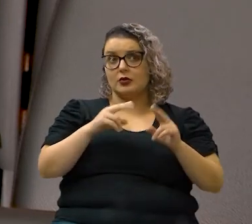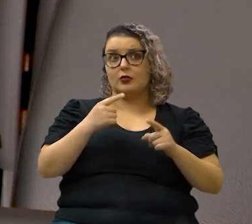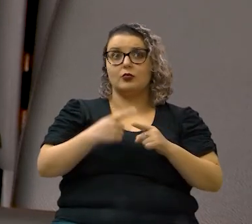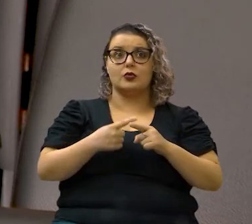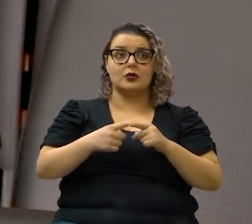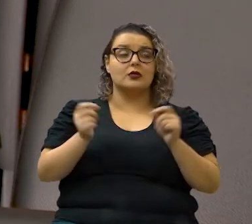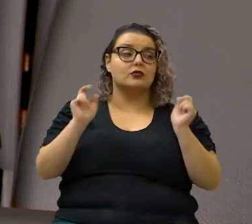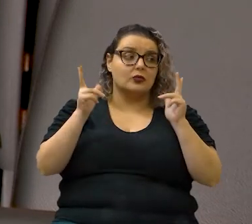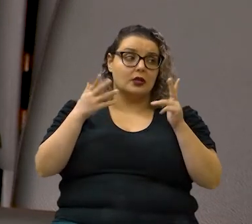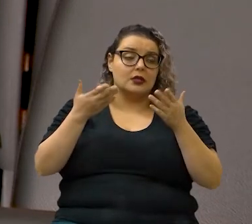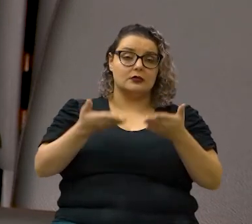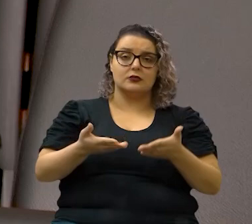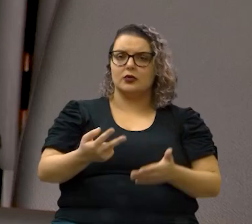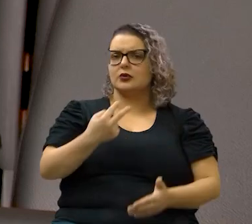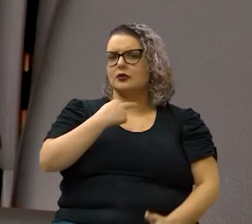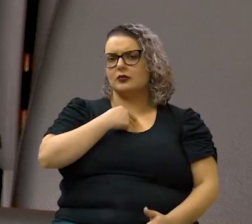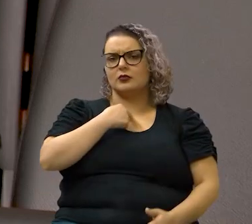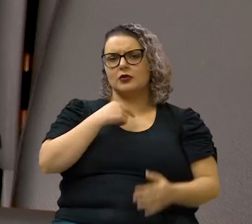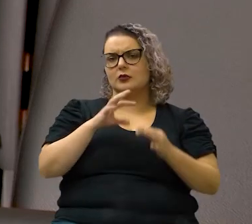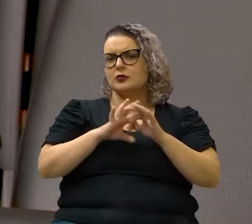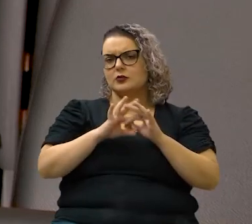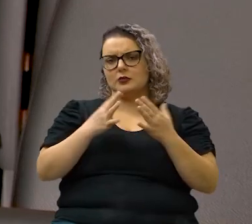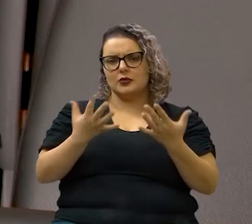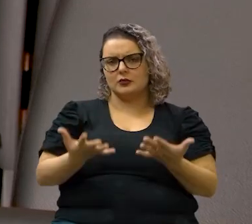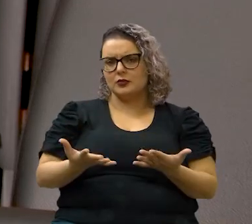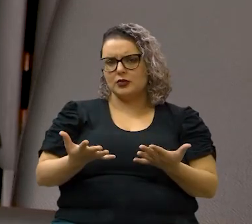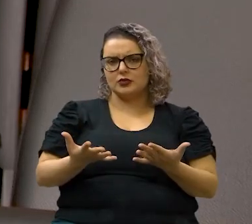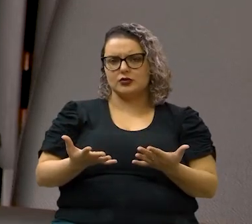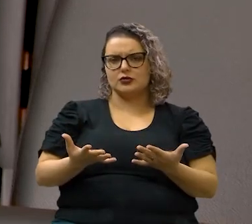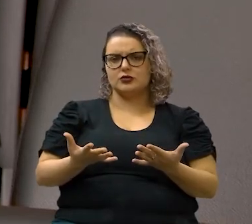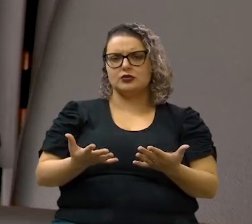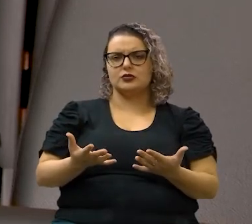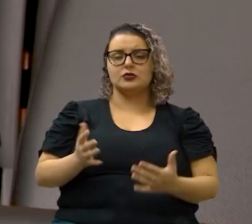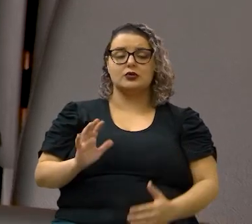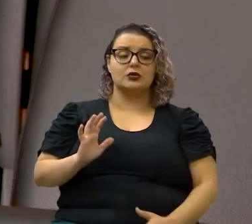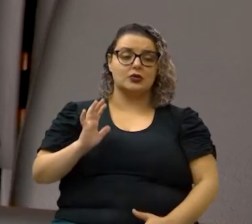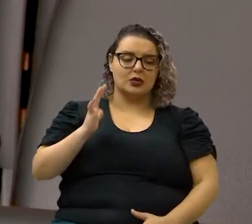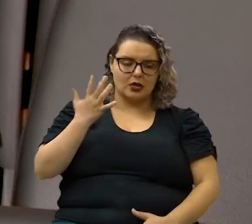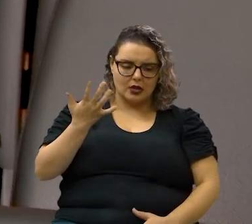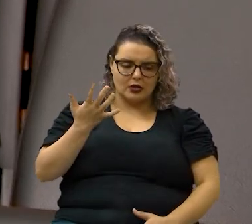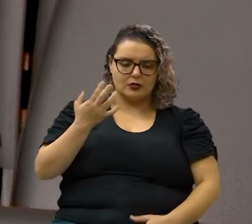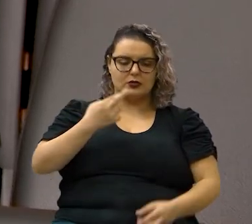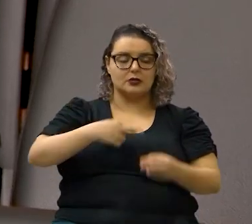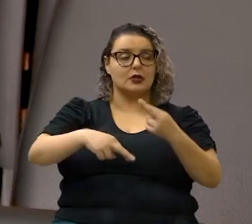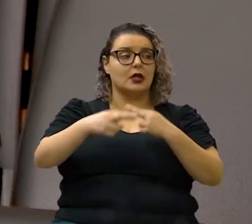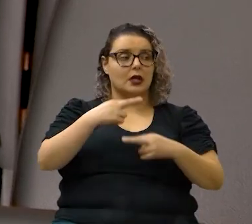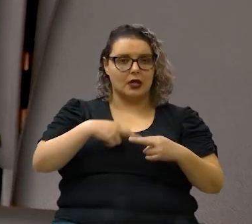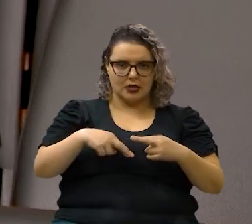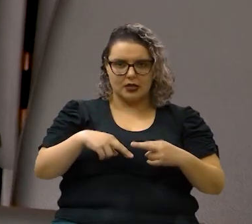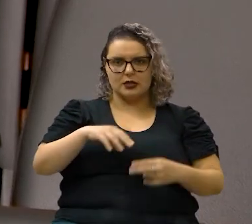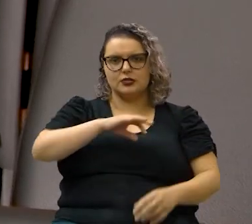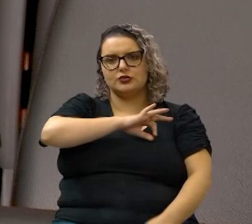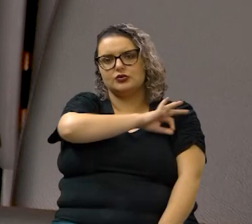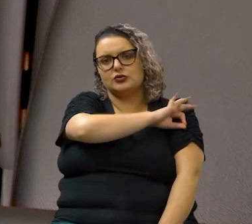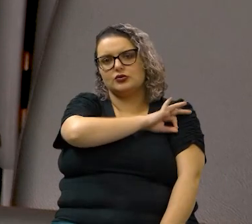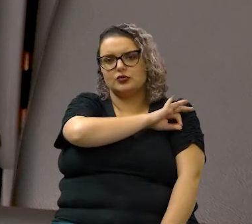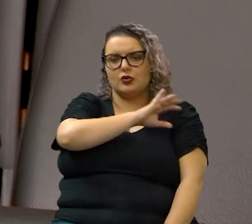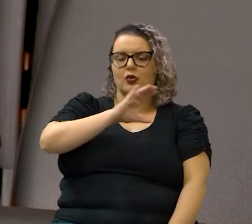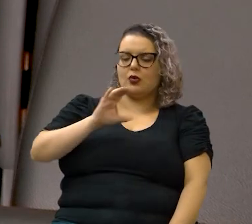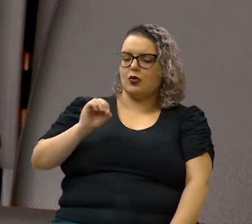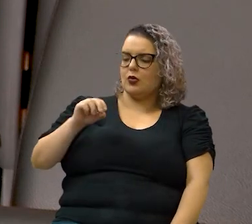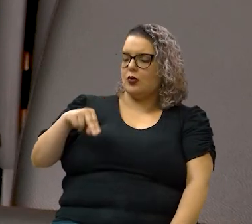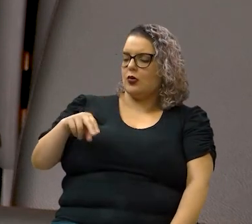eu tô atento a isso, porque a gente não pode permitir que se reproduza na relação da prefeitura com esse